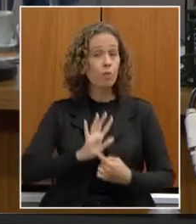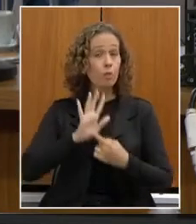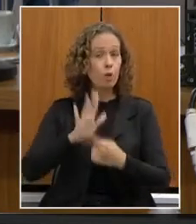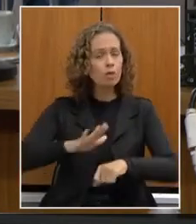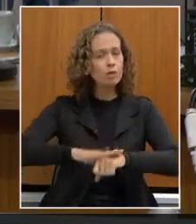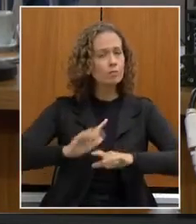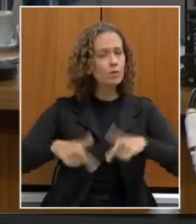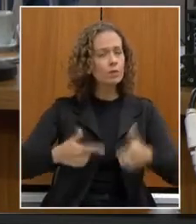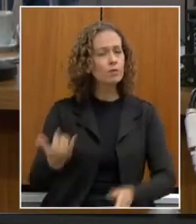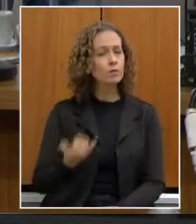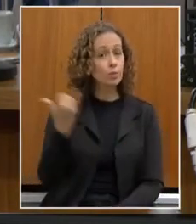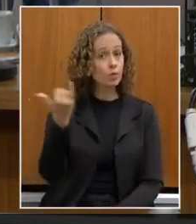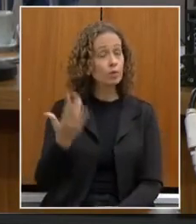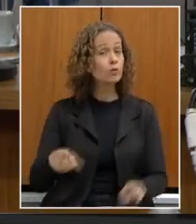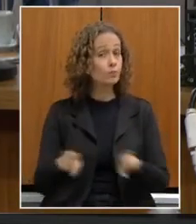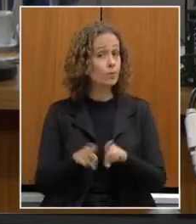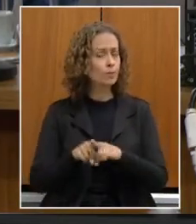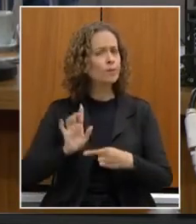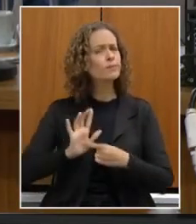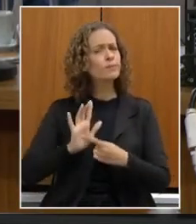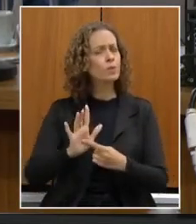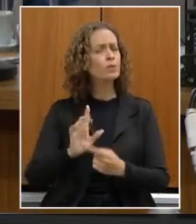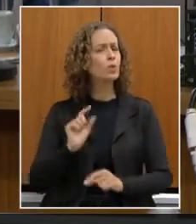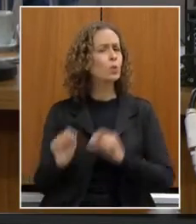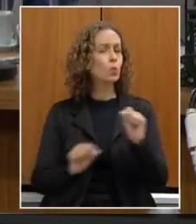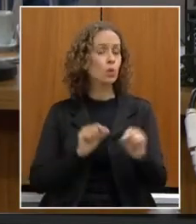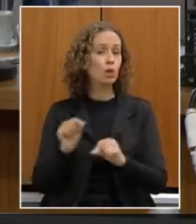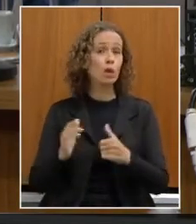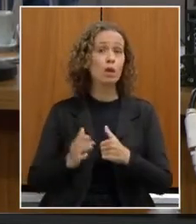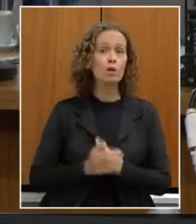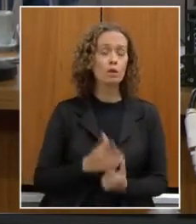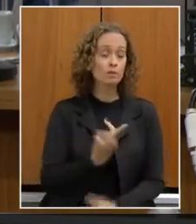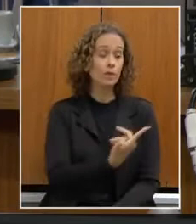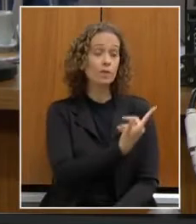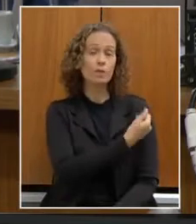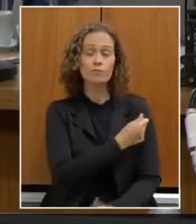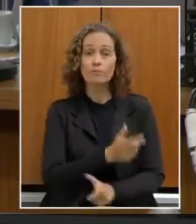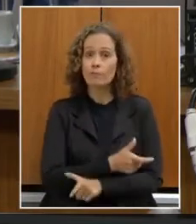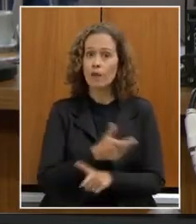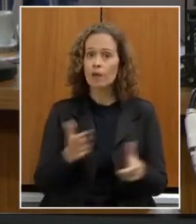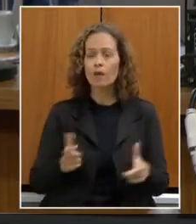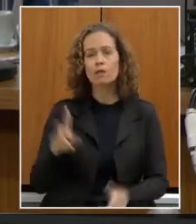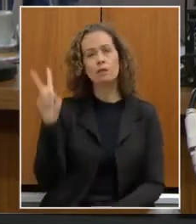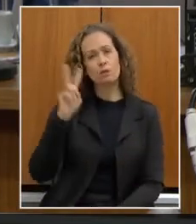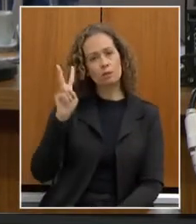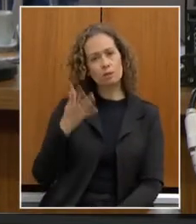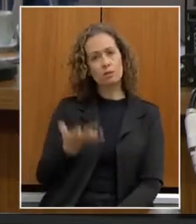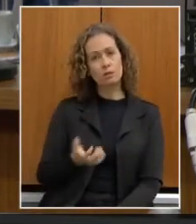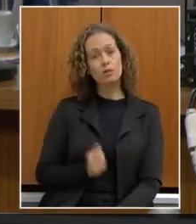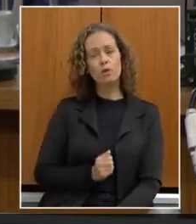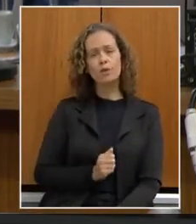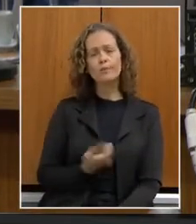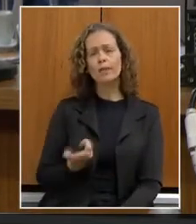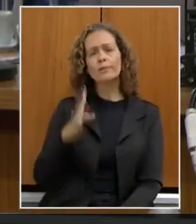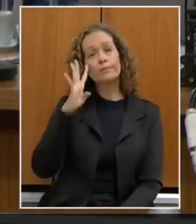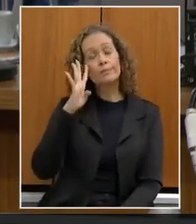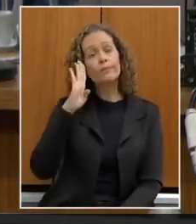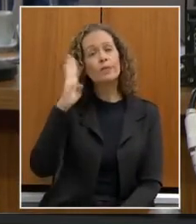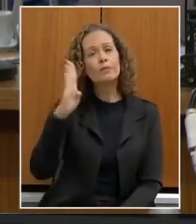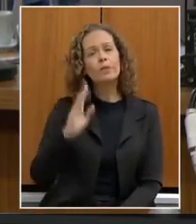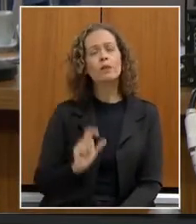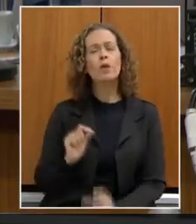quero destacar aqui a maior operação de vacinação da história e eu acho que um ponto fundamental é lembrar que a